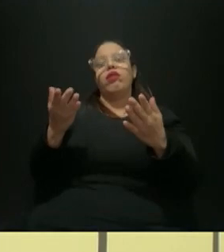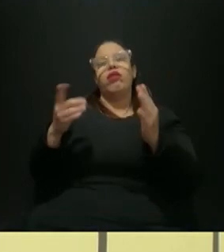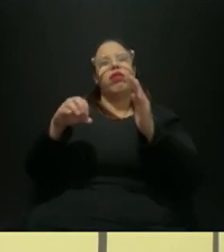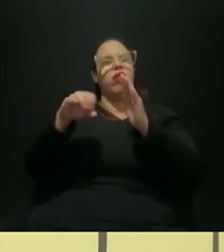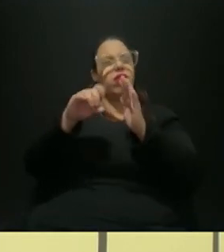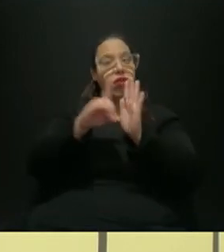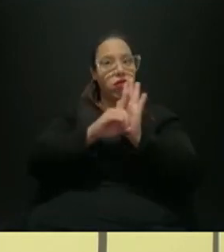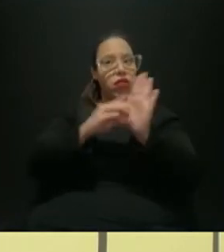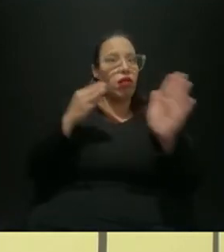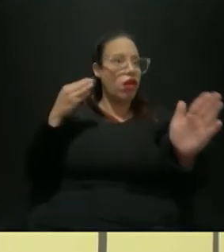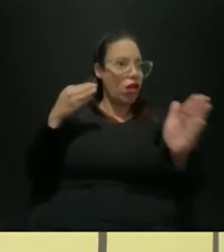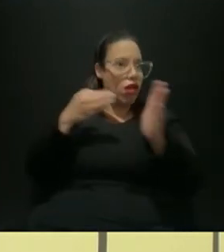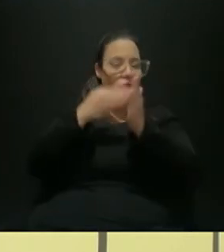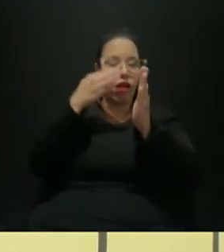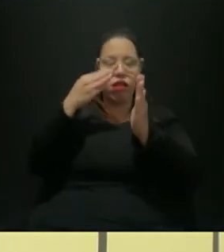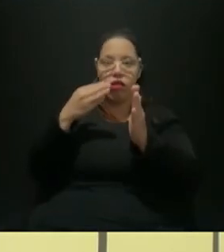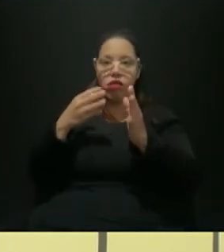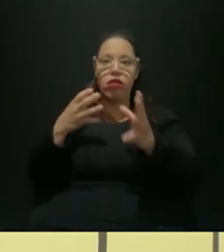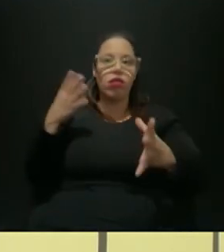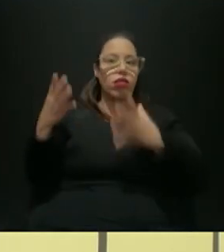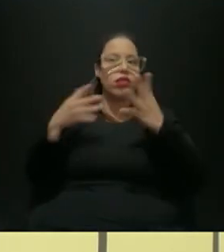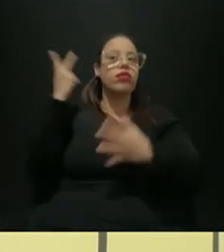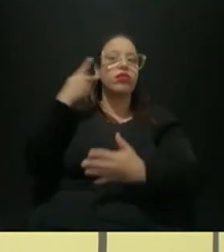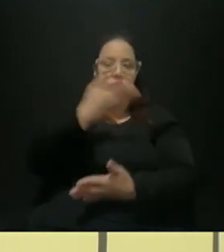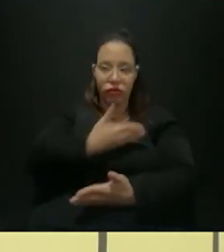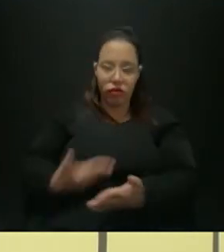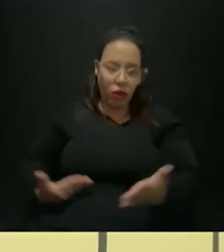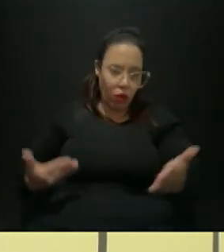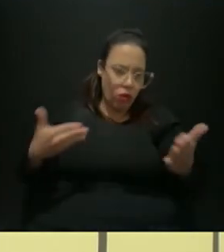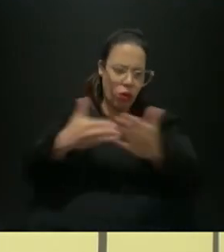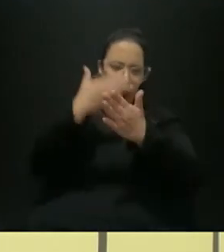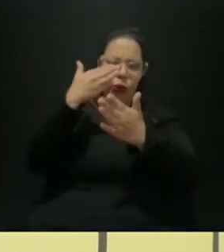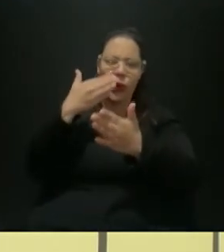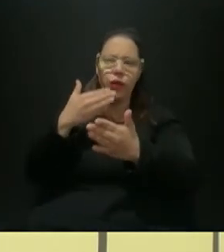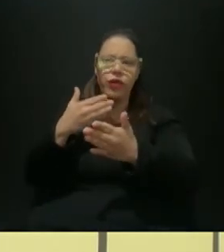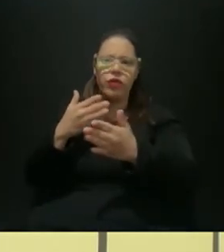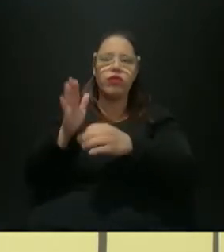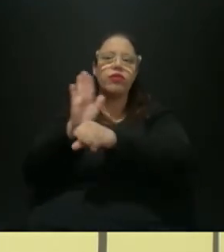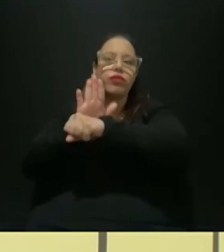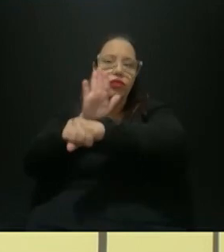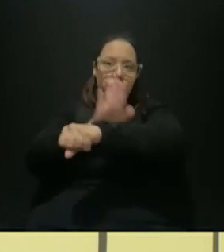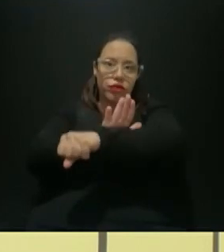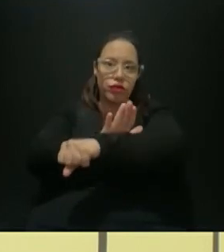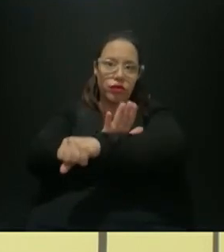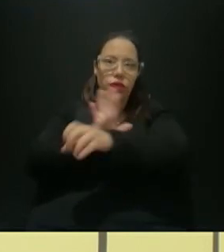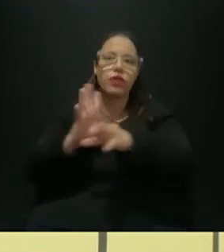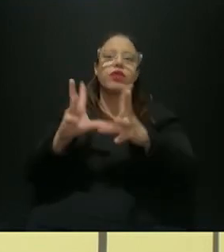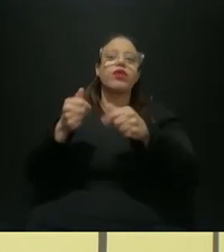ação, né? As políticas entram em ação, tentam cuidar da situação com a criança na sua